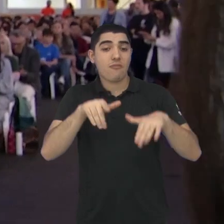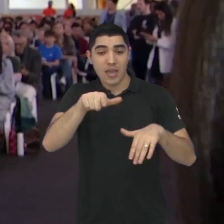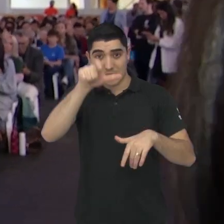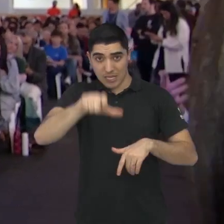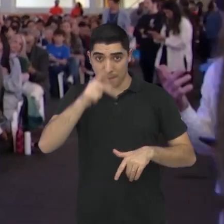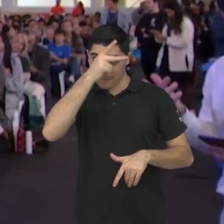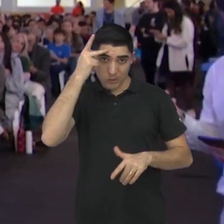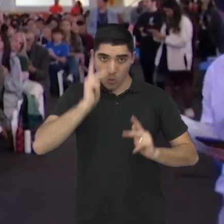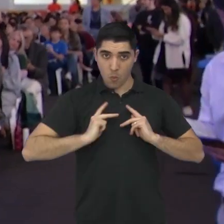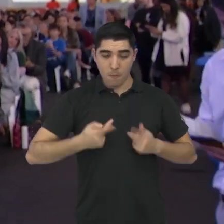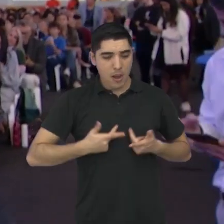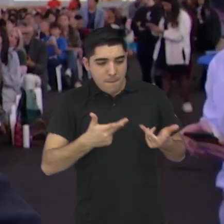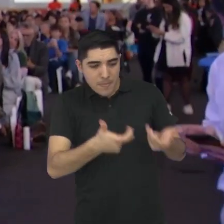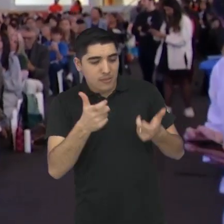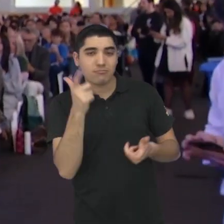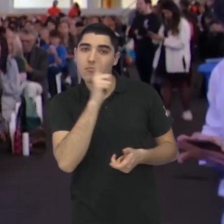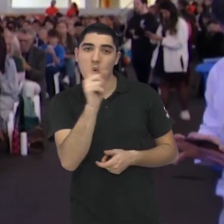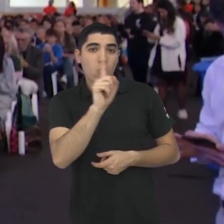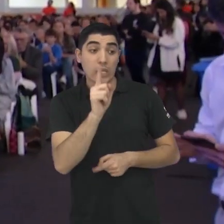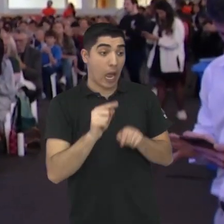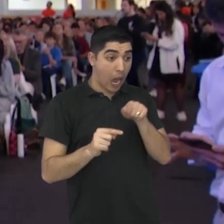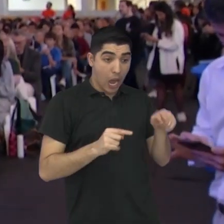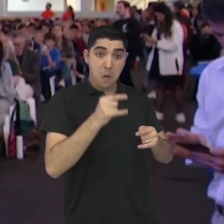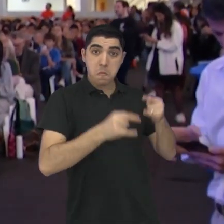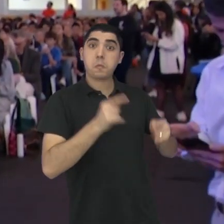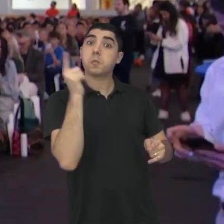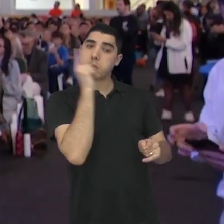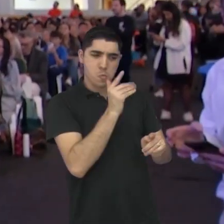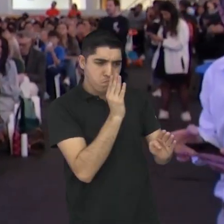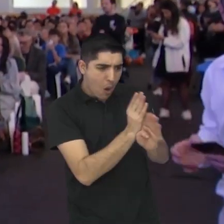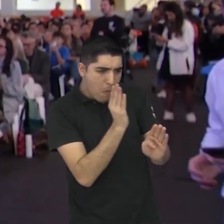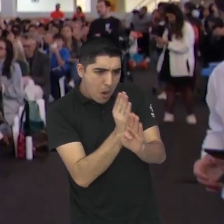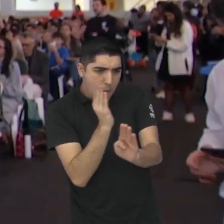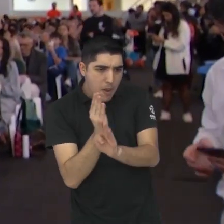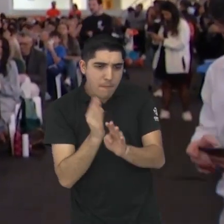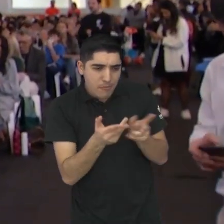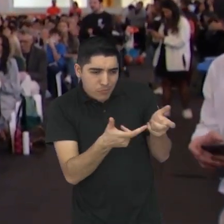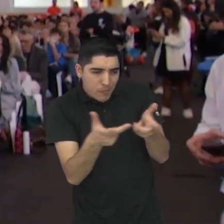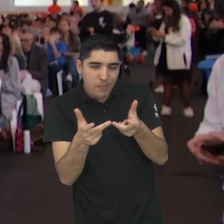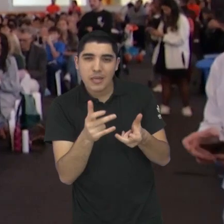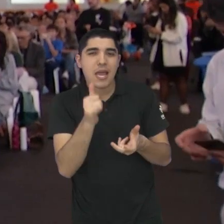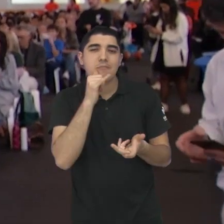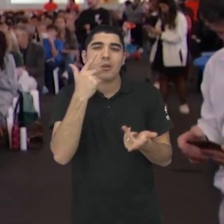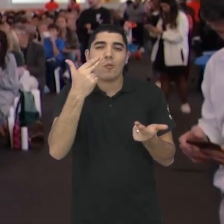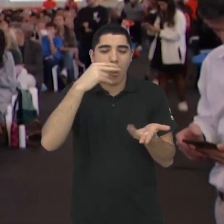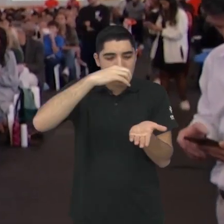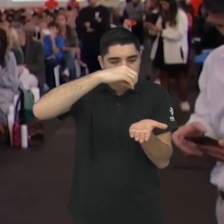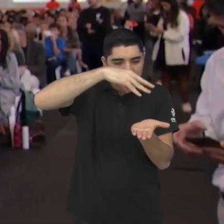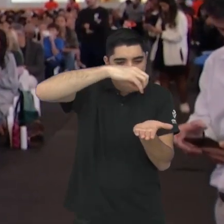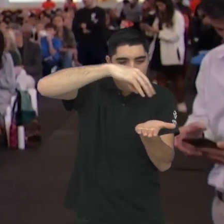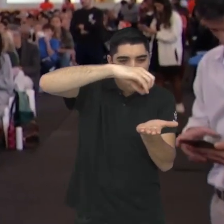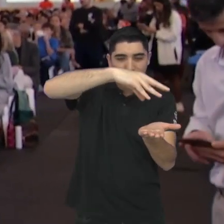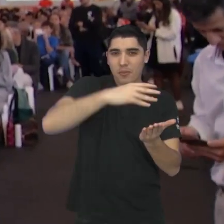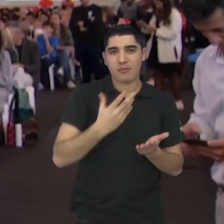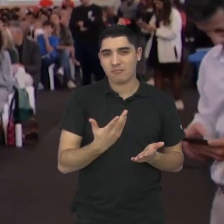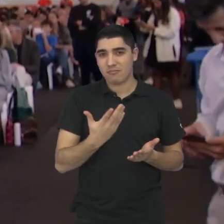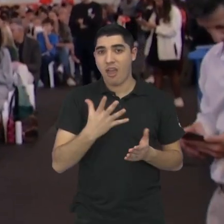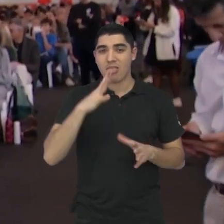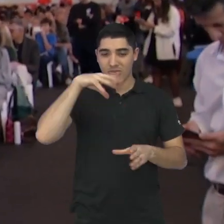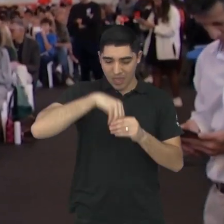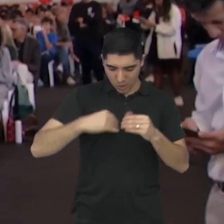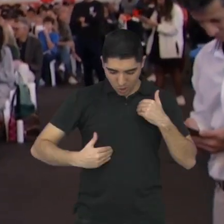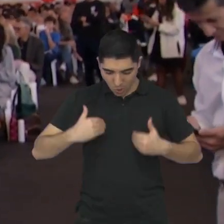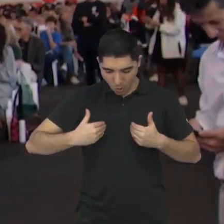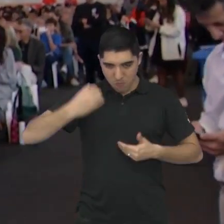olho humano não consegue enxergar, nós já enxergamos com outras máquinas, como os scanners, não é? internos do